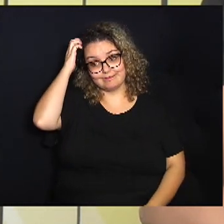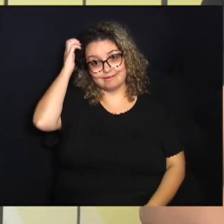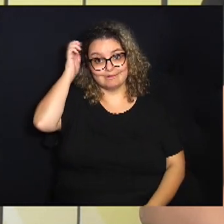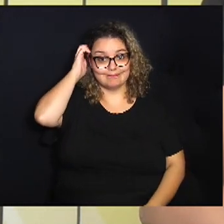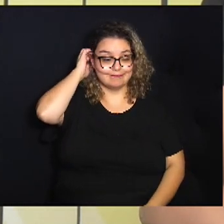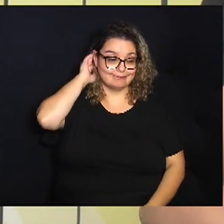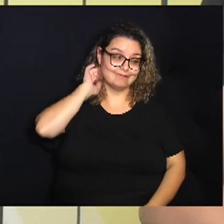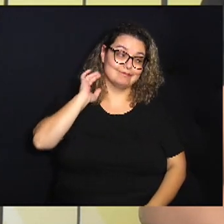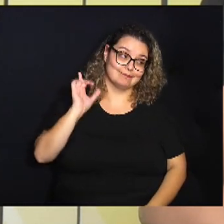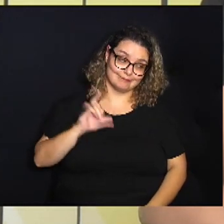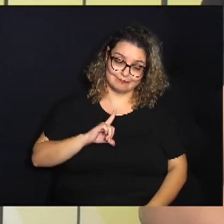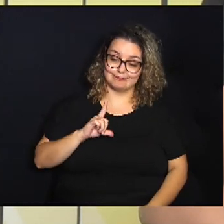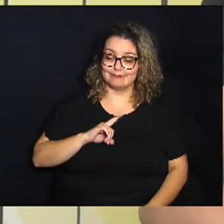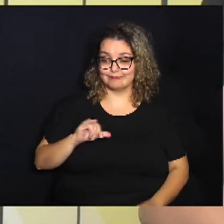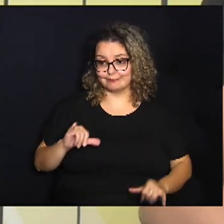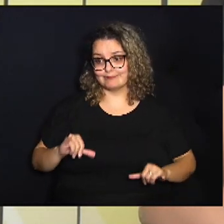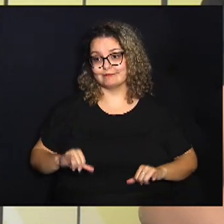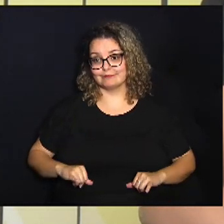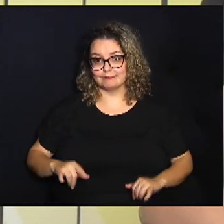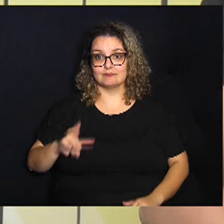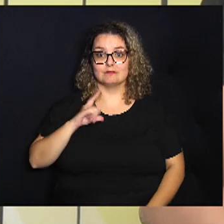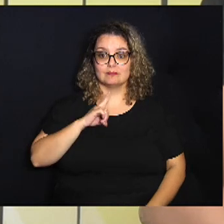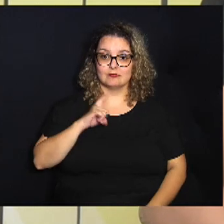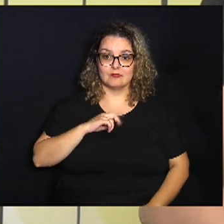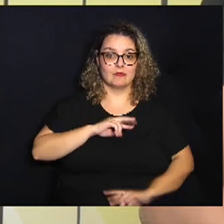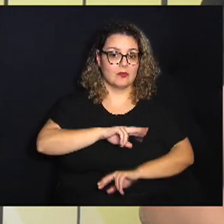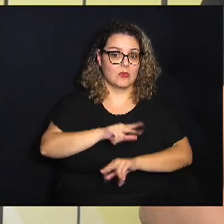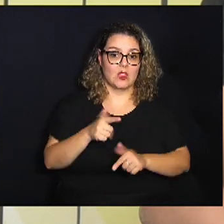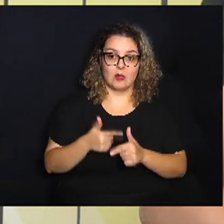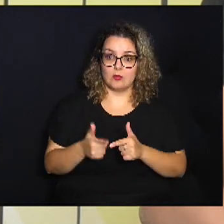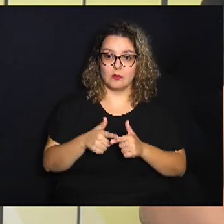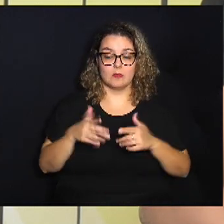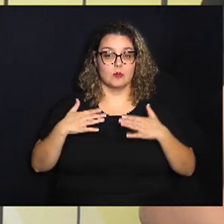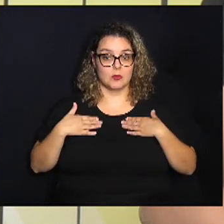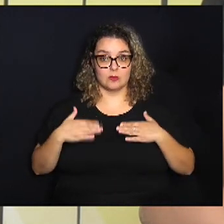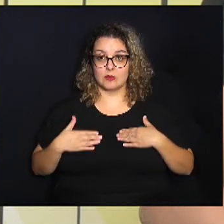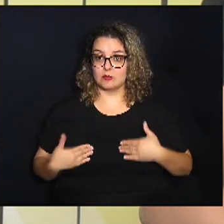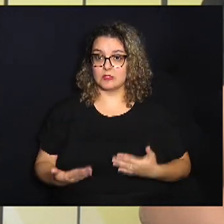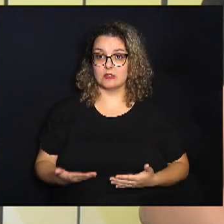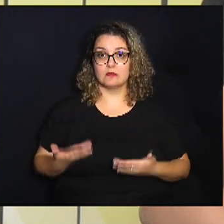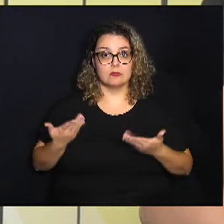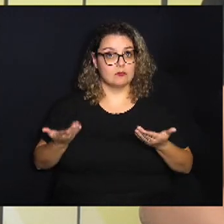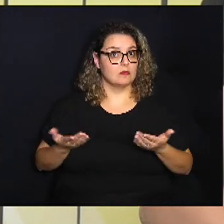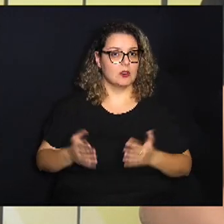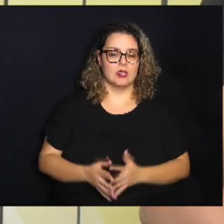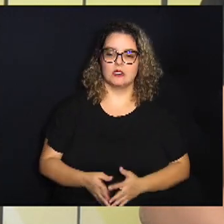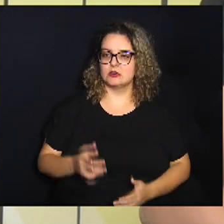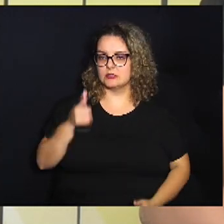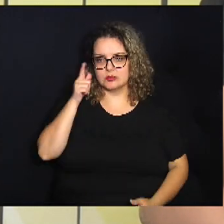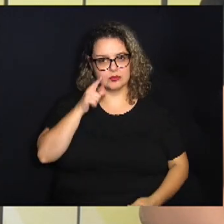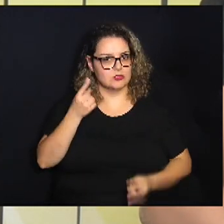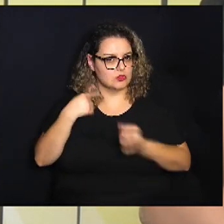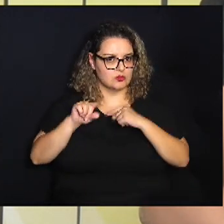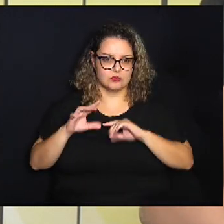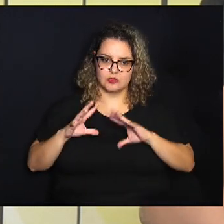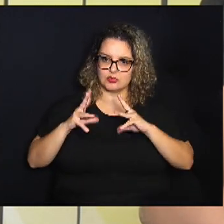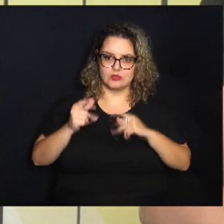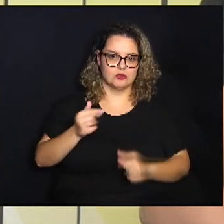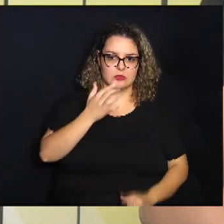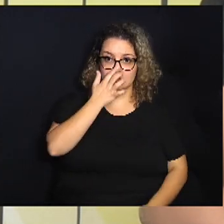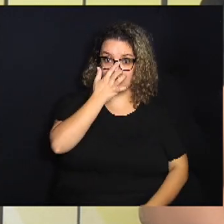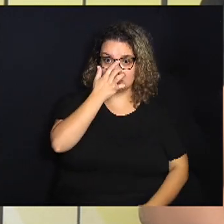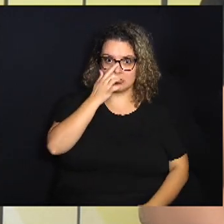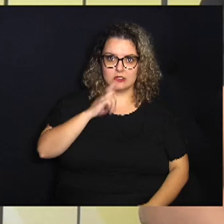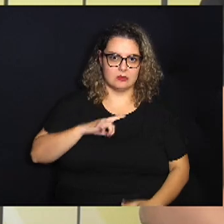cobrou um preço um pouco alto, ele teve realmente muitos problemas físicos, mas foi um cara que conseguiu superar todos eles e teve uma